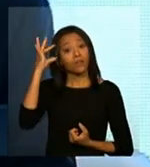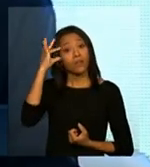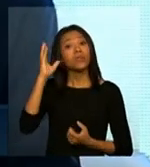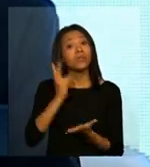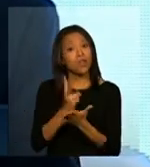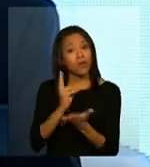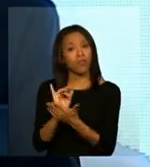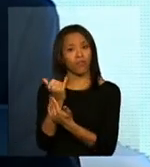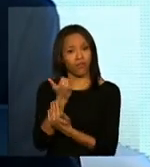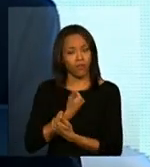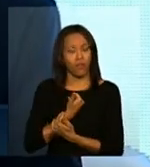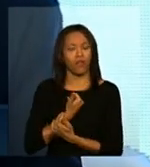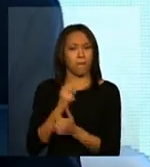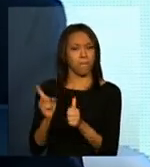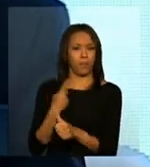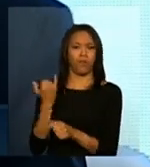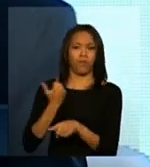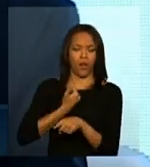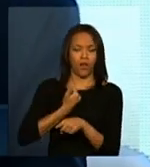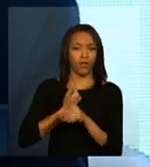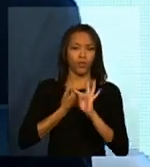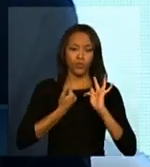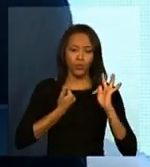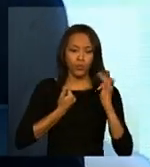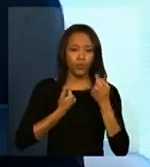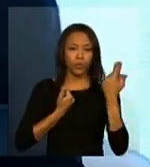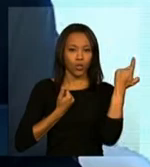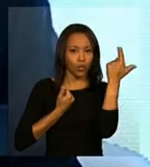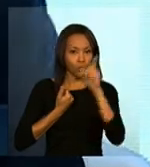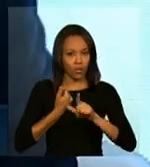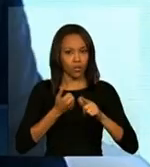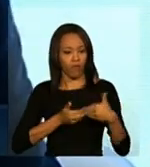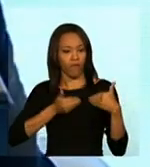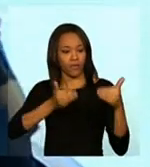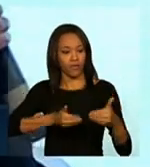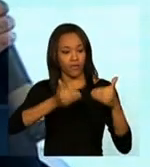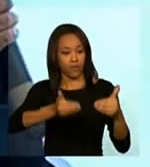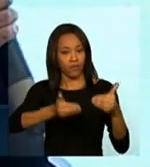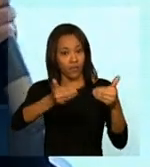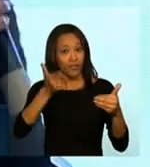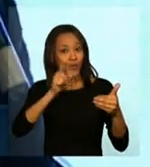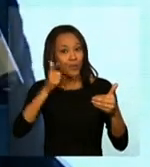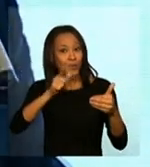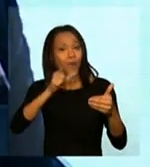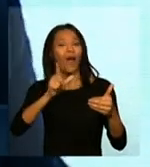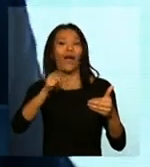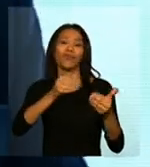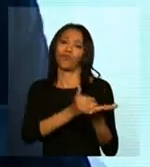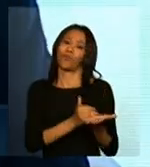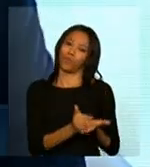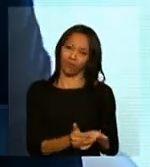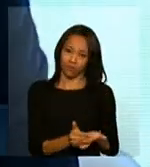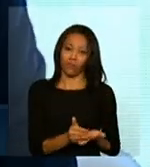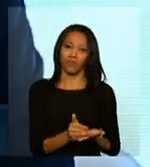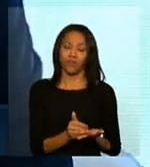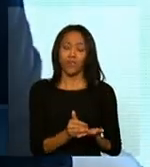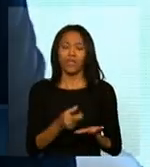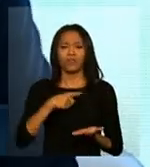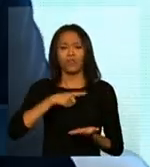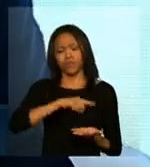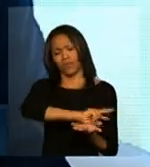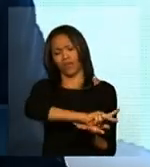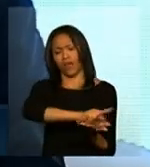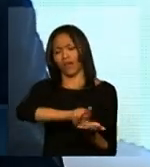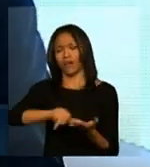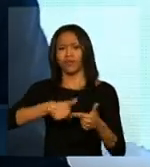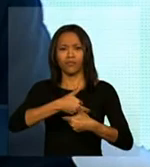dizer, que tudo o que a gente avançou nesse período é só o começo, nós temos muitas coisas